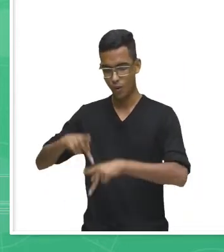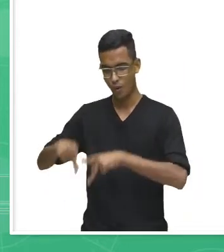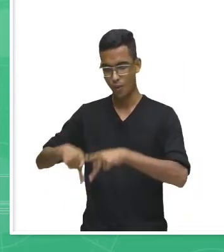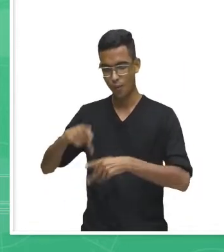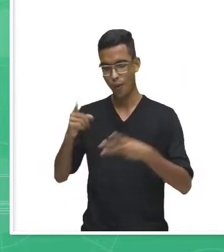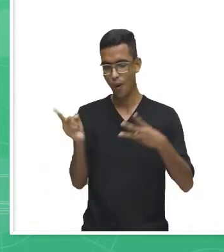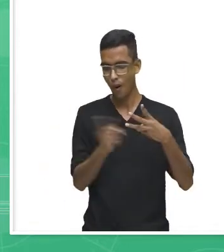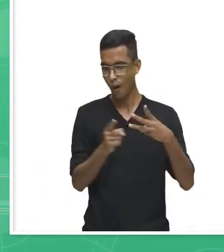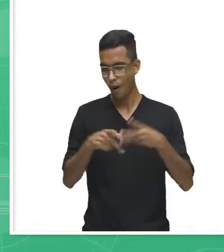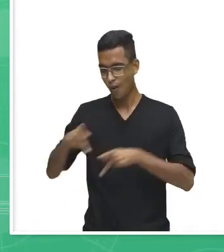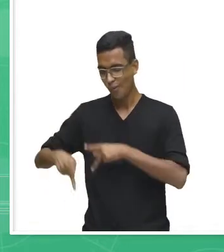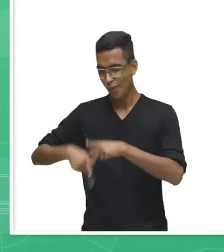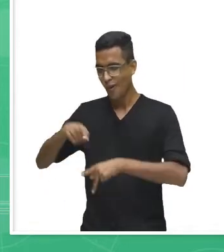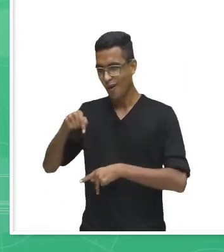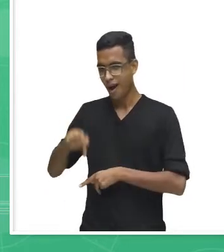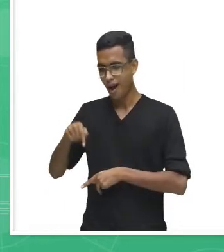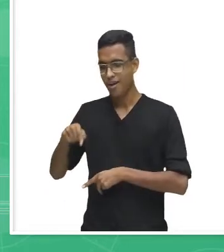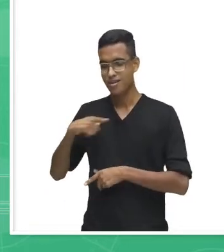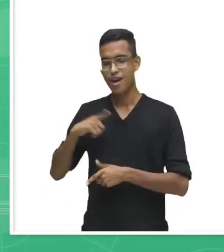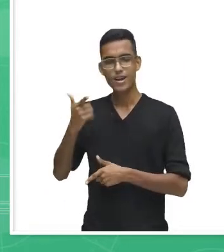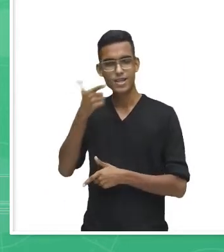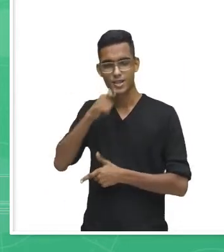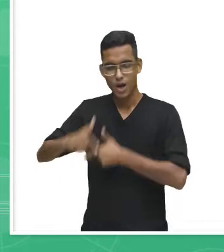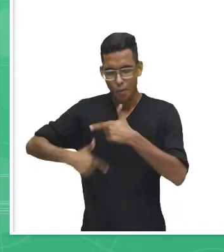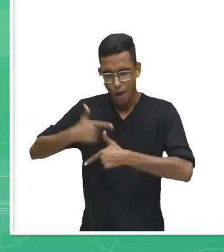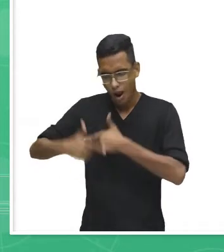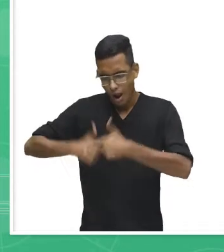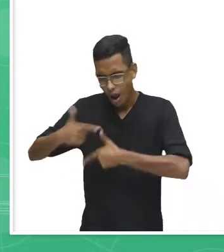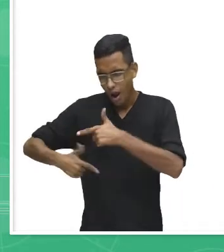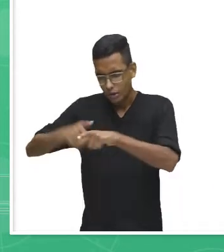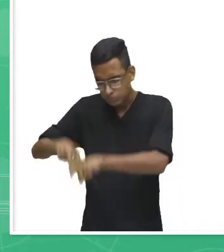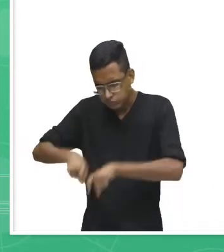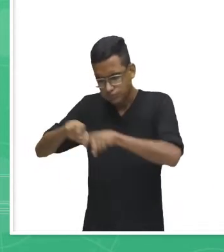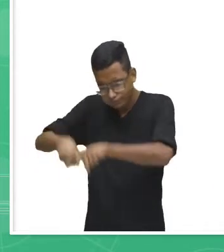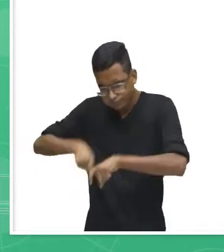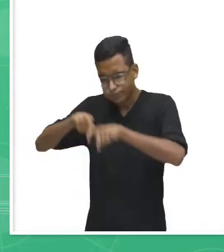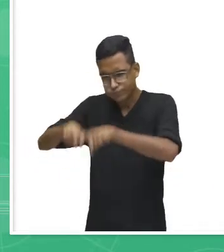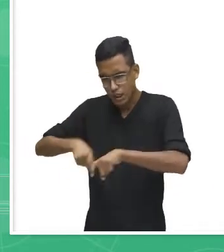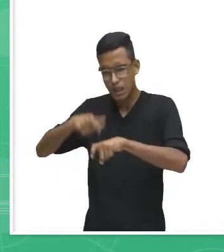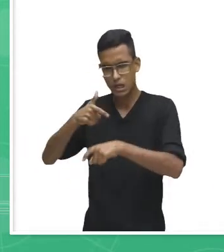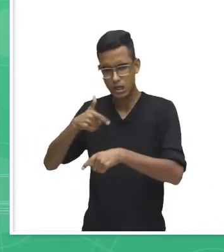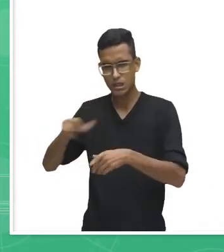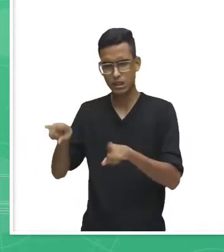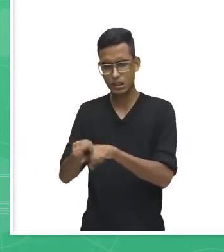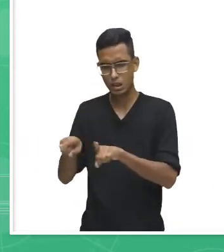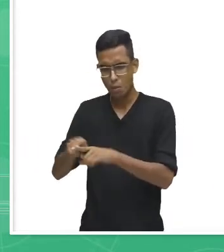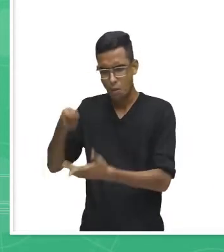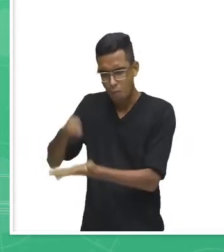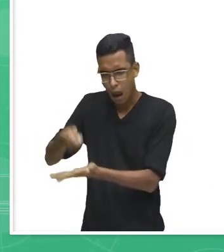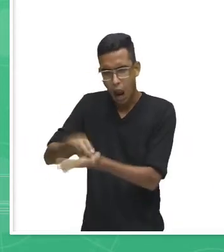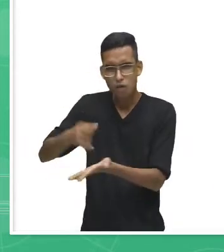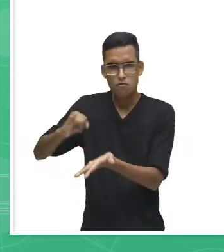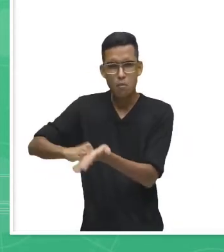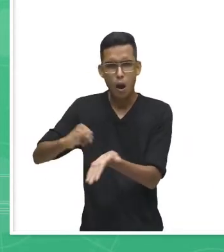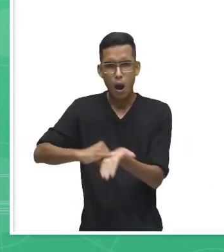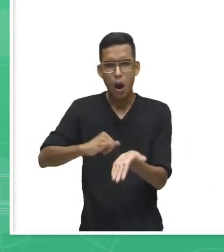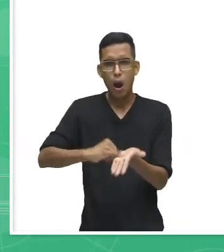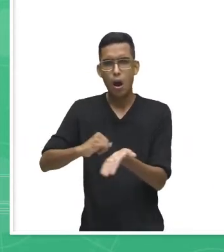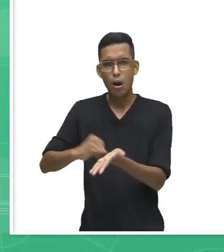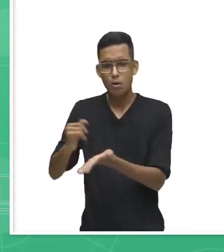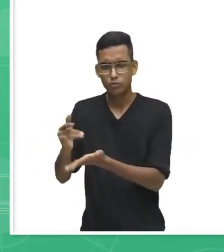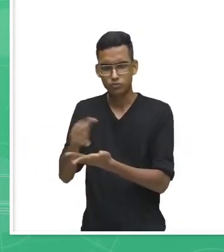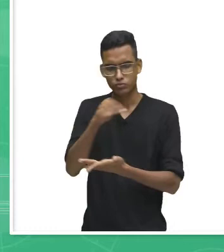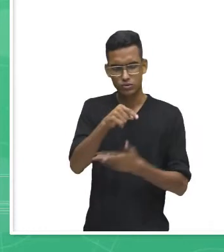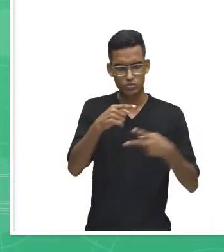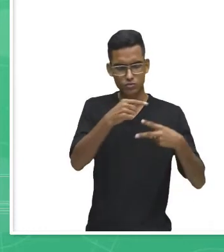sustentando as outras 2, certinho? Então, o clero ali, a gente tem a representação da Igreja Católica, né? Aí a